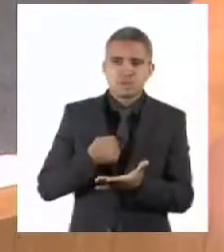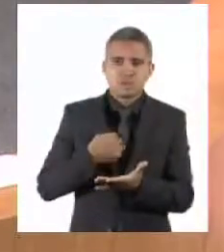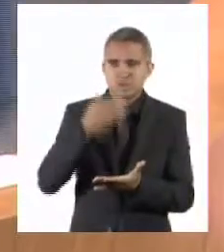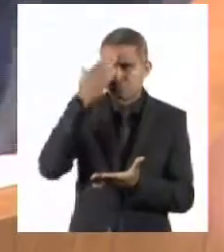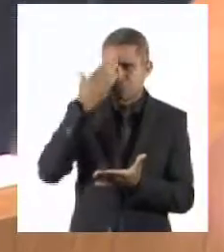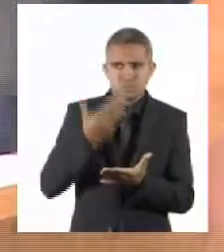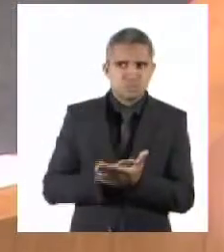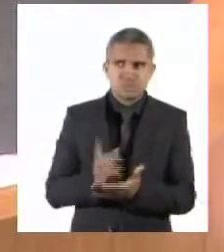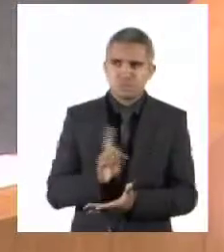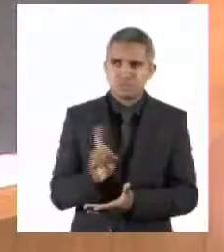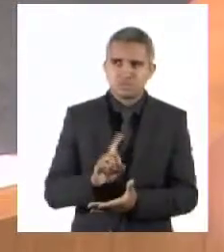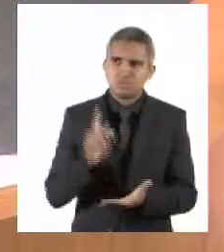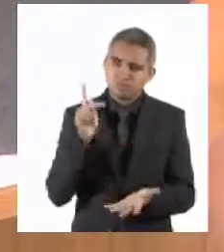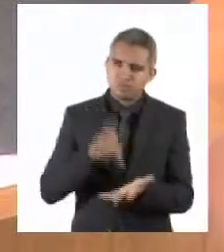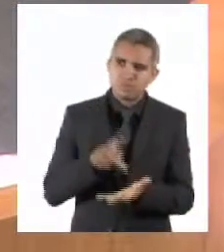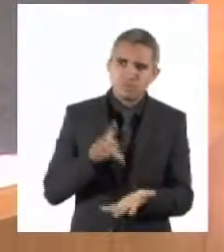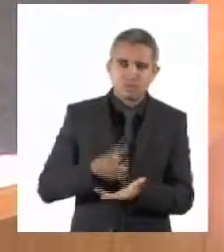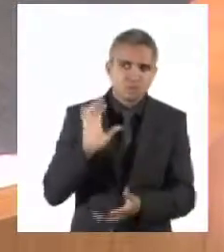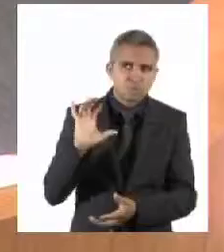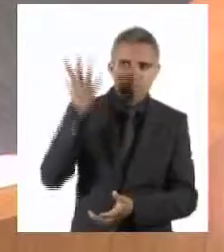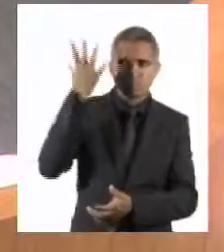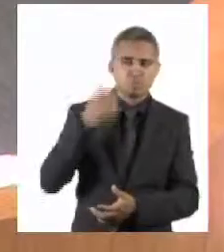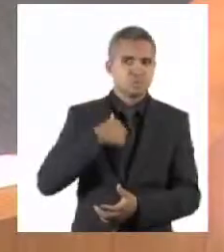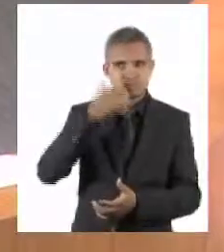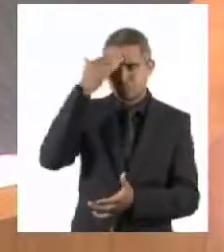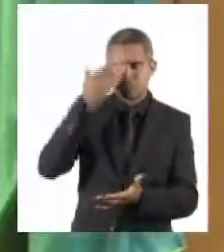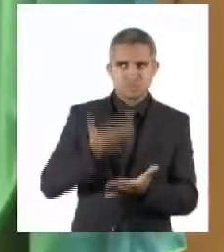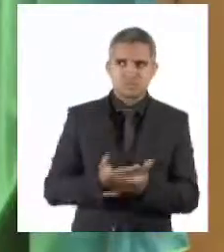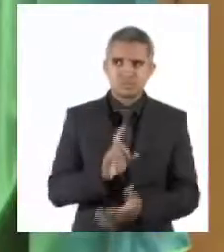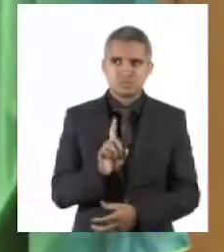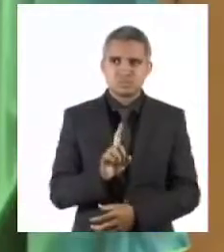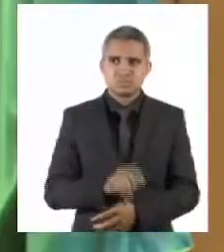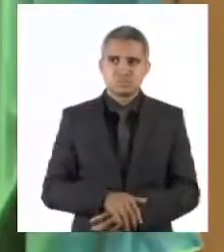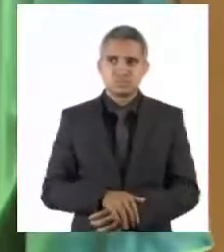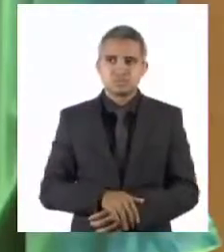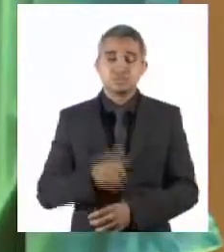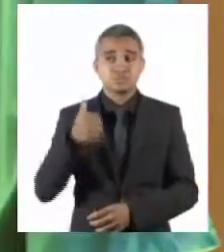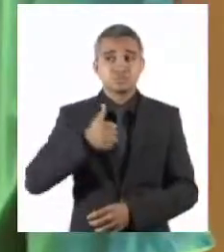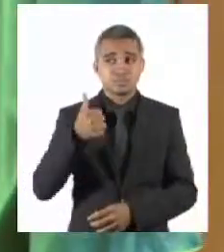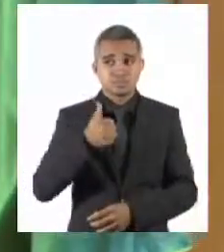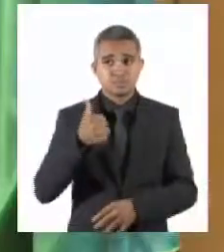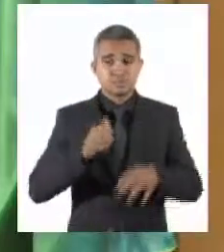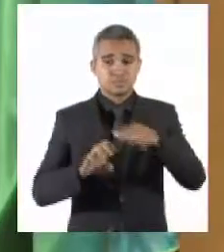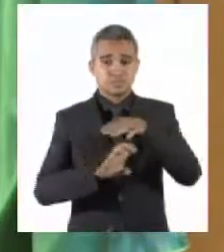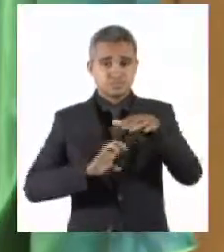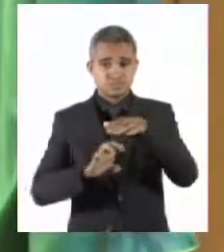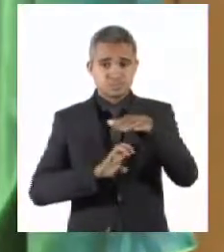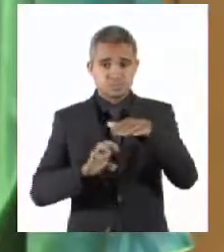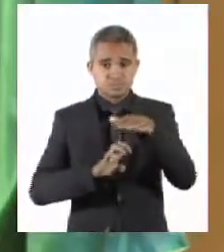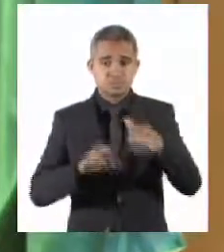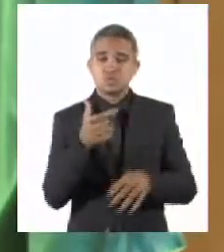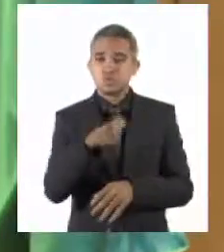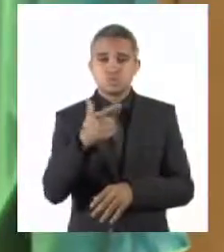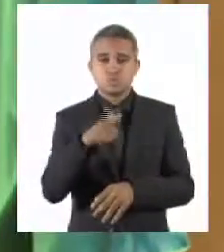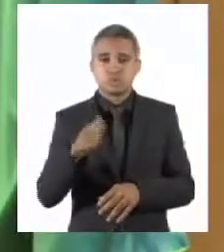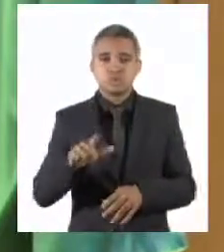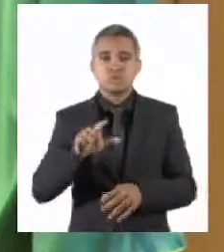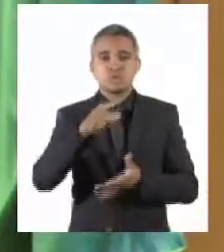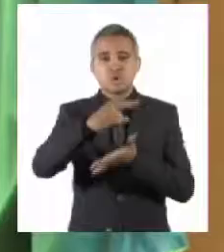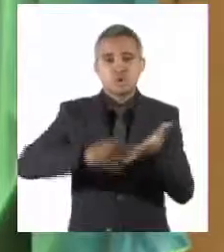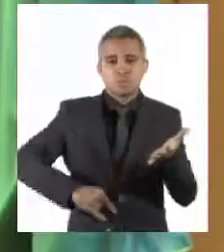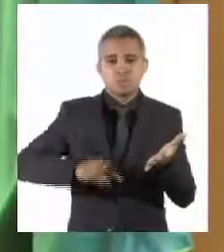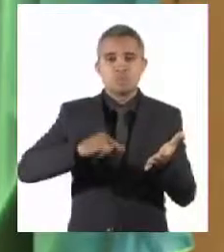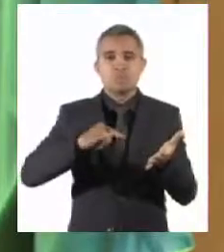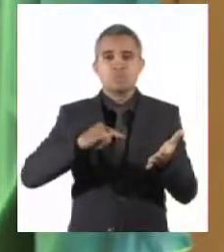isso esteja de fato acontecendo. Primeiro que a empresa funciona sem licença, sem